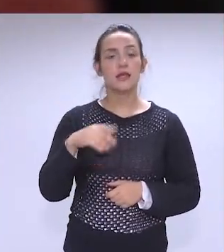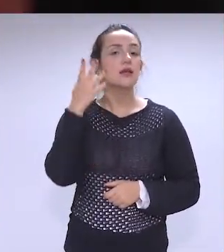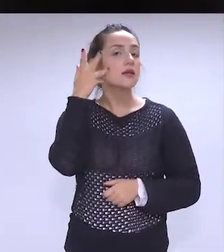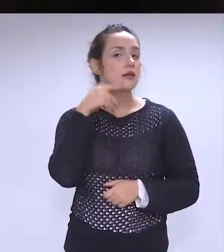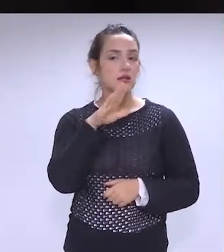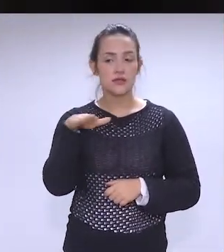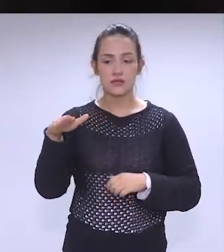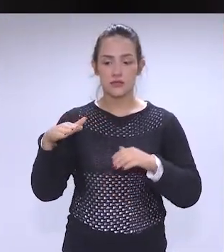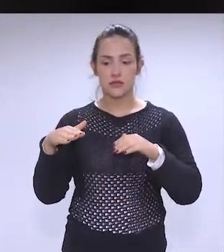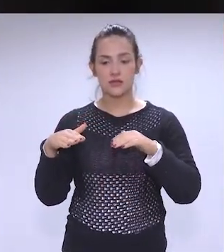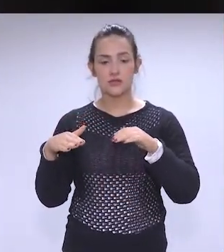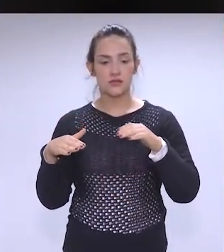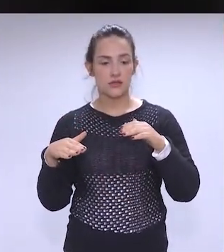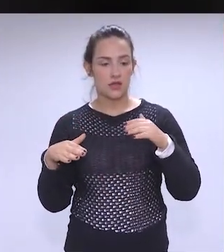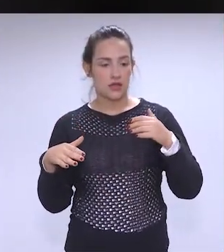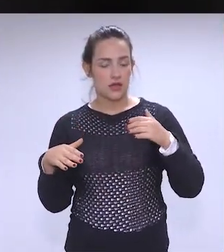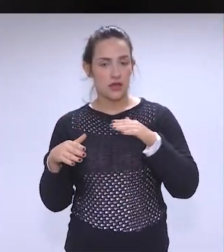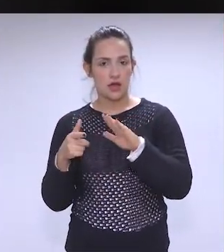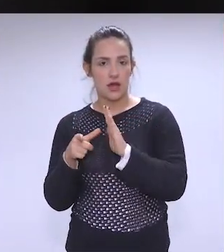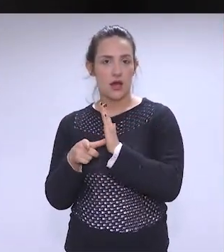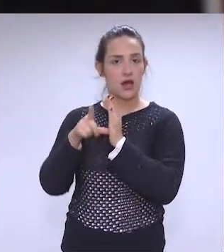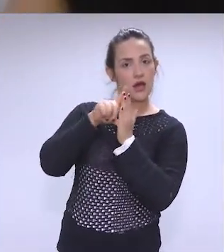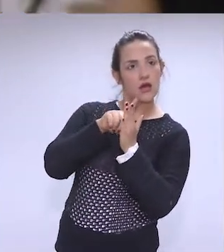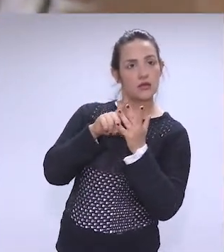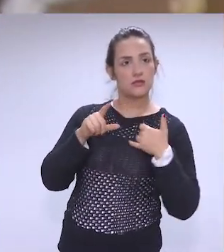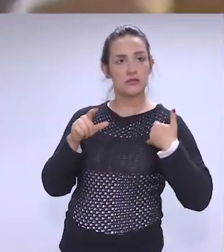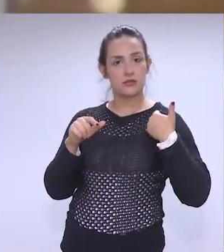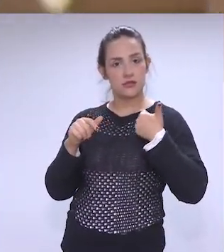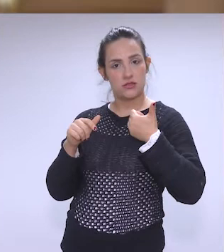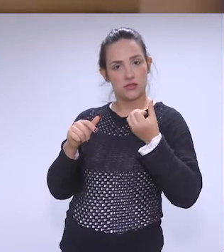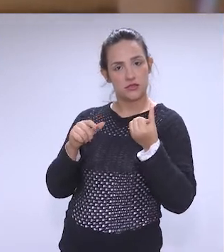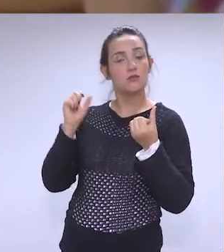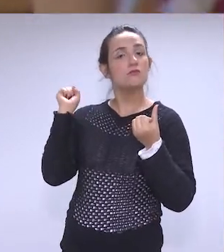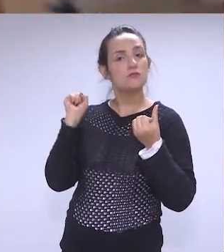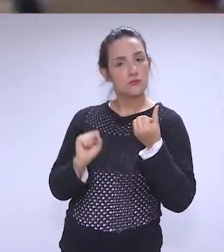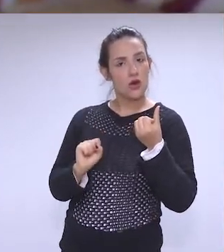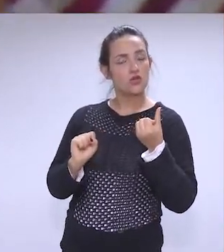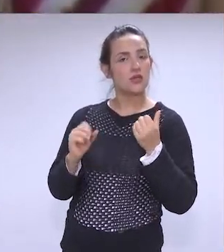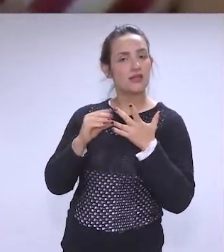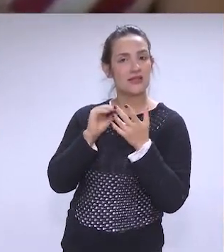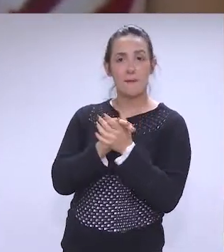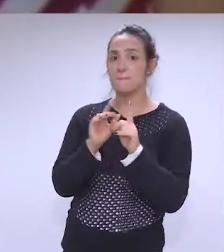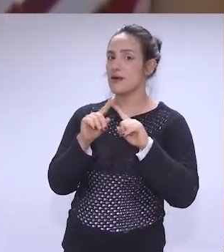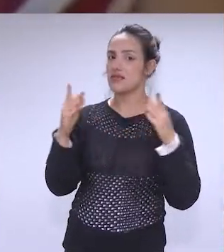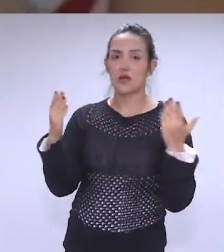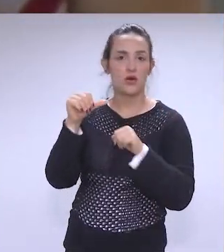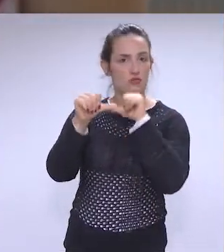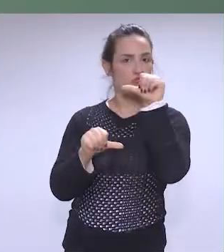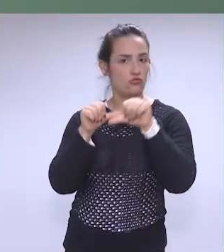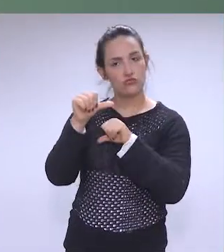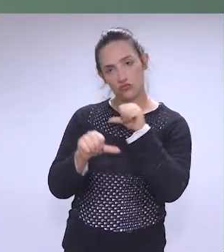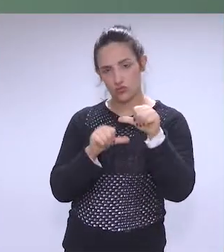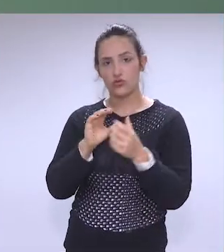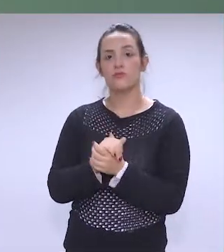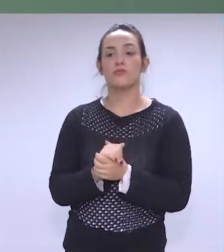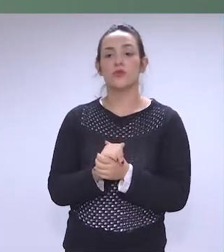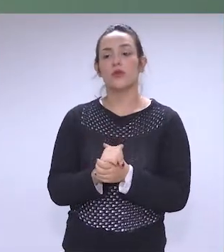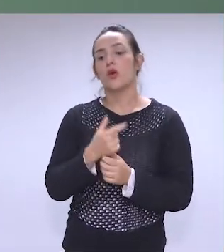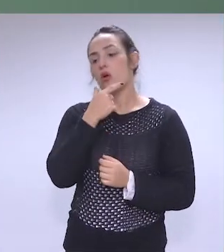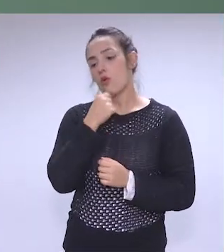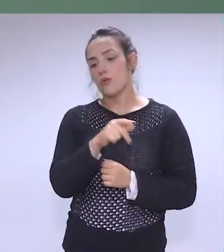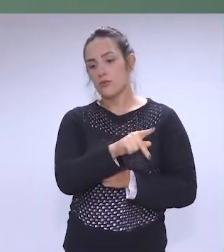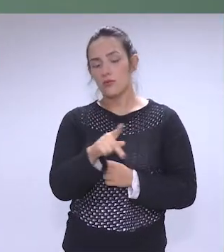menos de 16 anos também era permitido, com algumas particularidades. Mas essa realidade mudou com a sanção